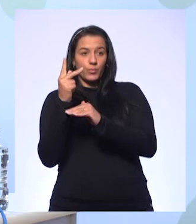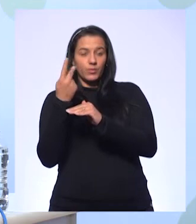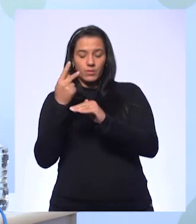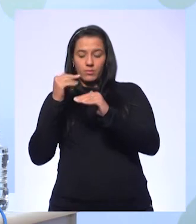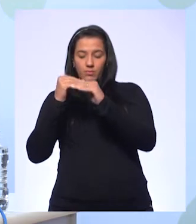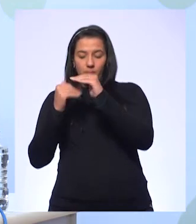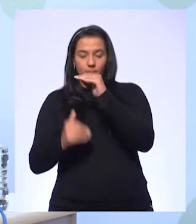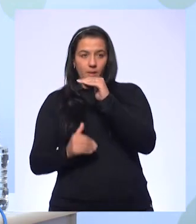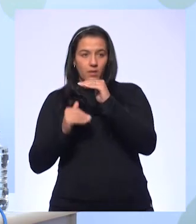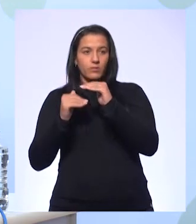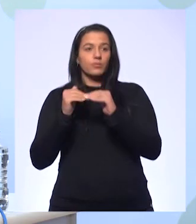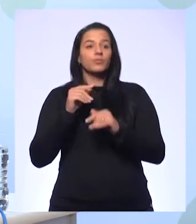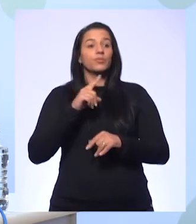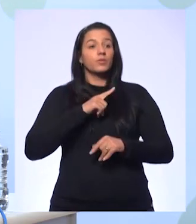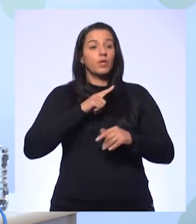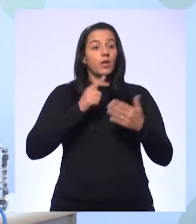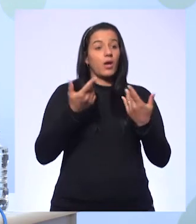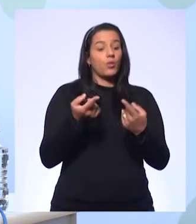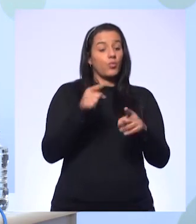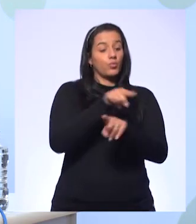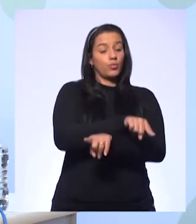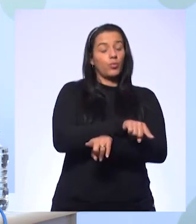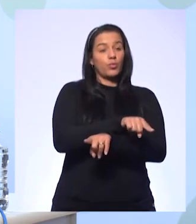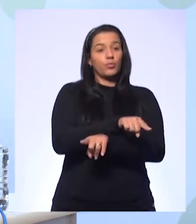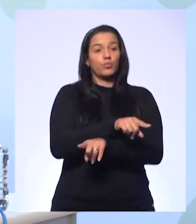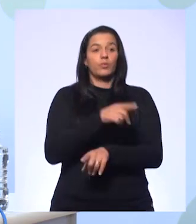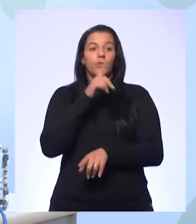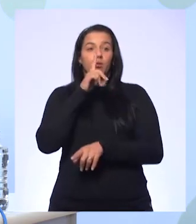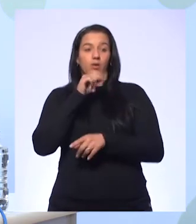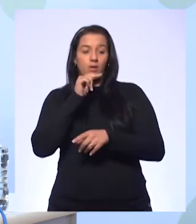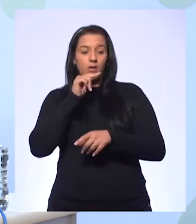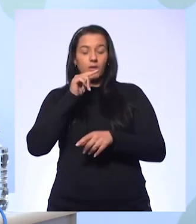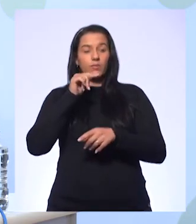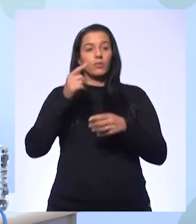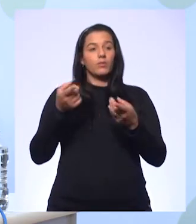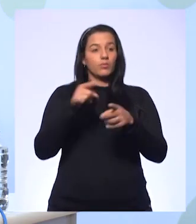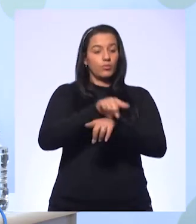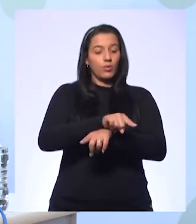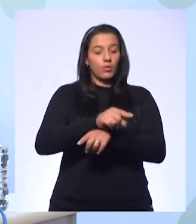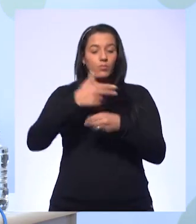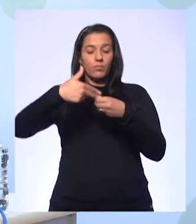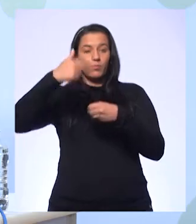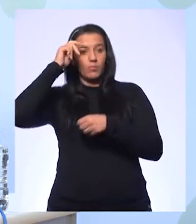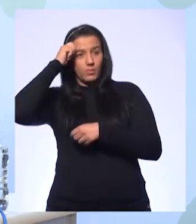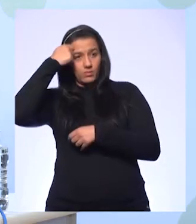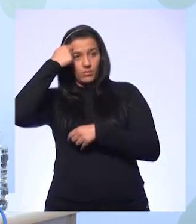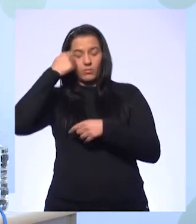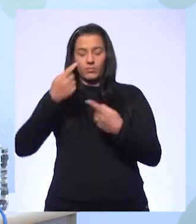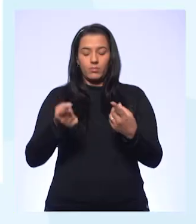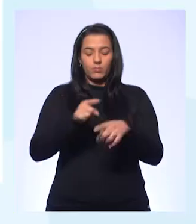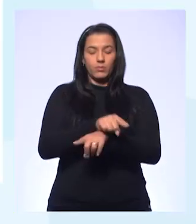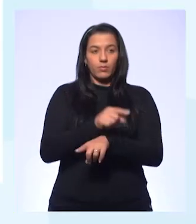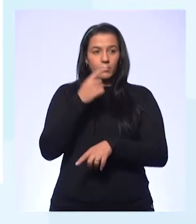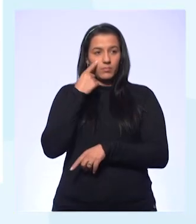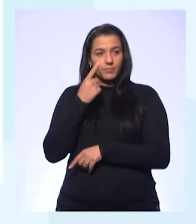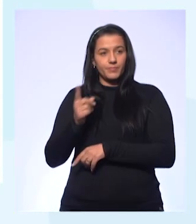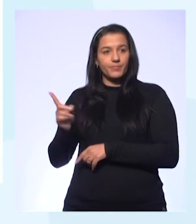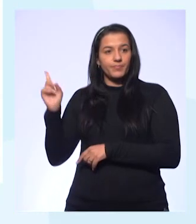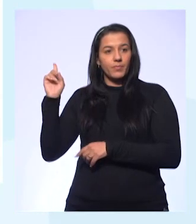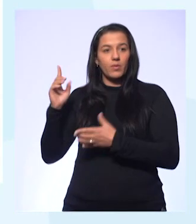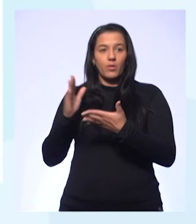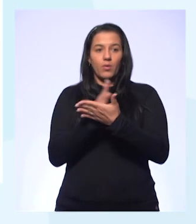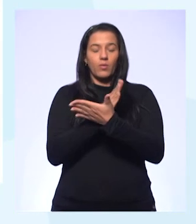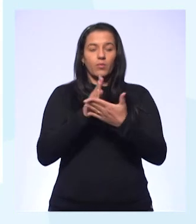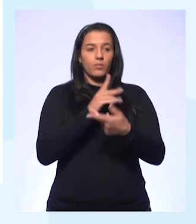petróleo, que muitas vezes troca água por petróleo na mesma projeção. Então, vamos voltar lá para o mapa. Nós vamos ter